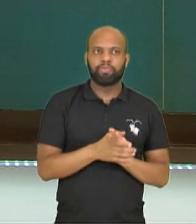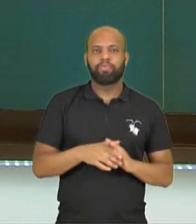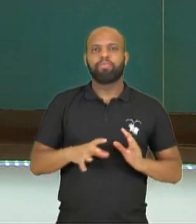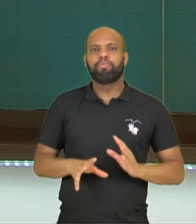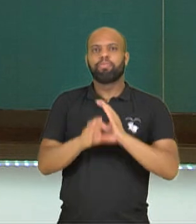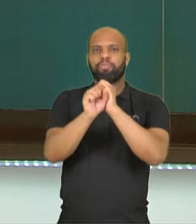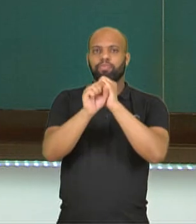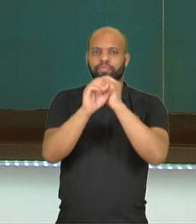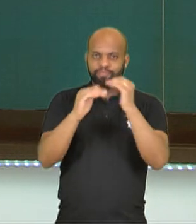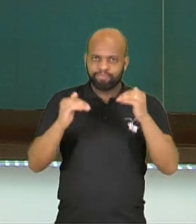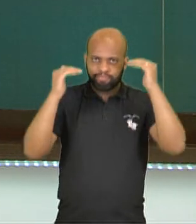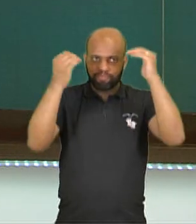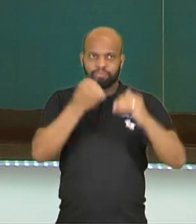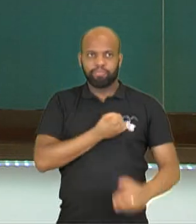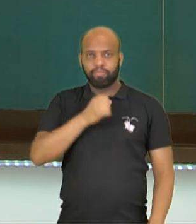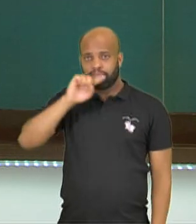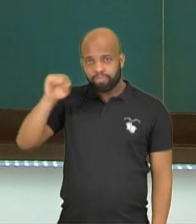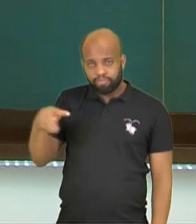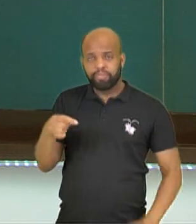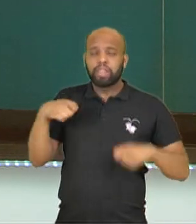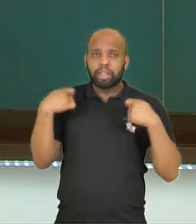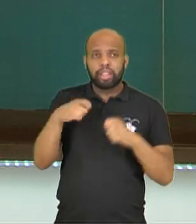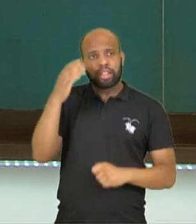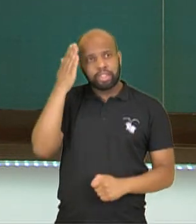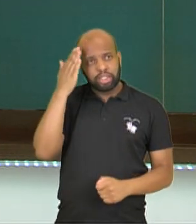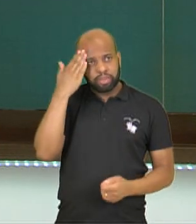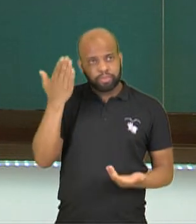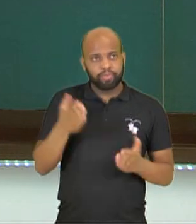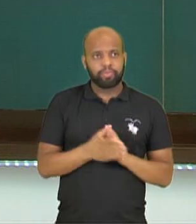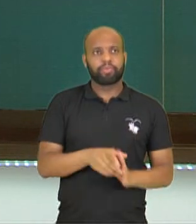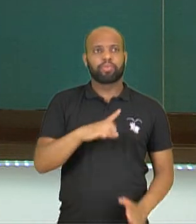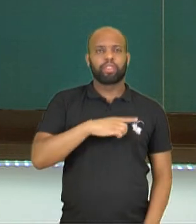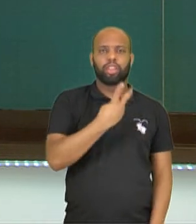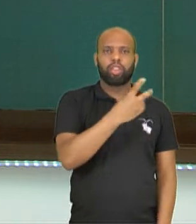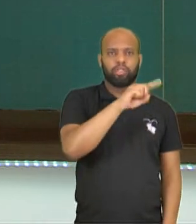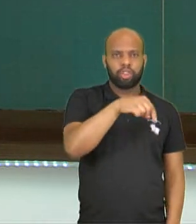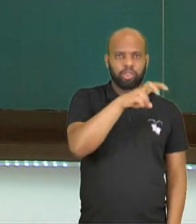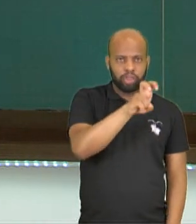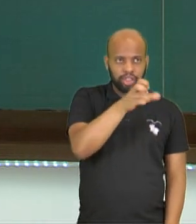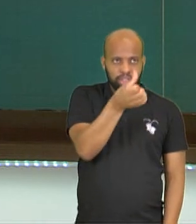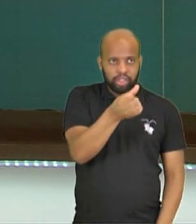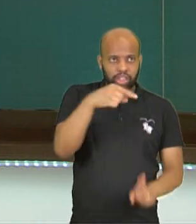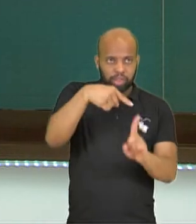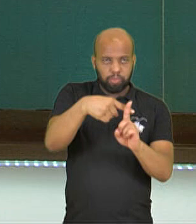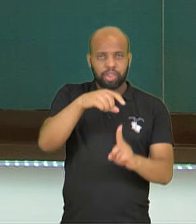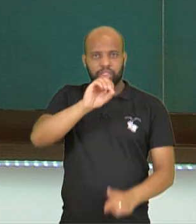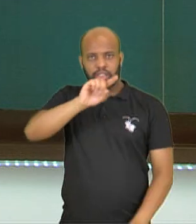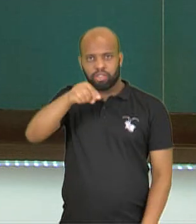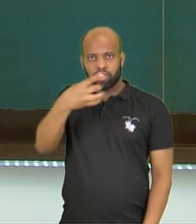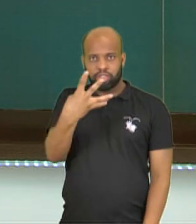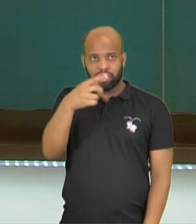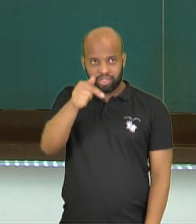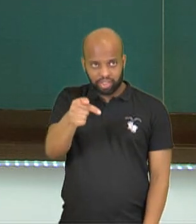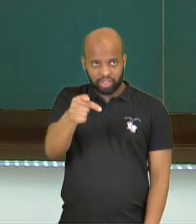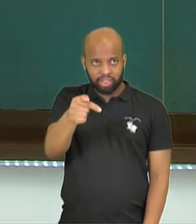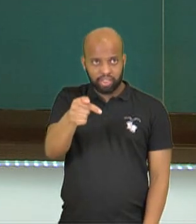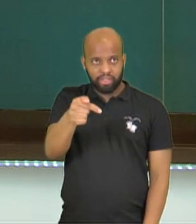conta decimal aqui, ó. Nós precisamos saber lidar com ela, né? 2,56 mais